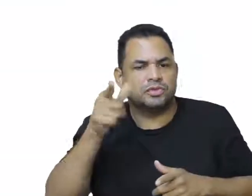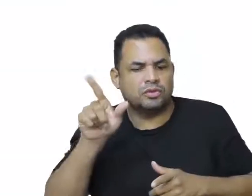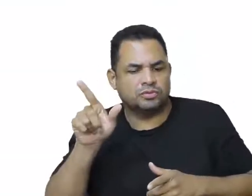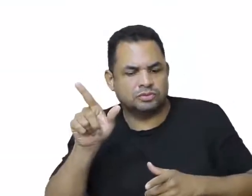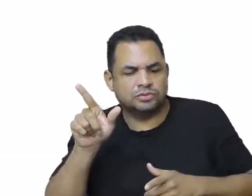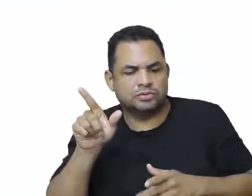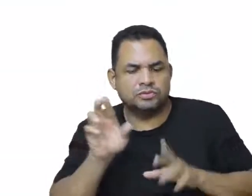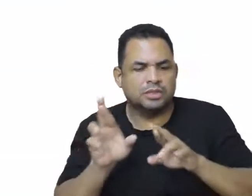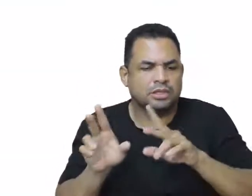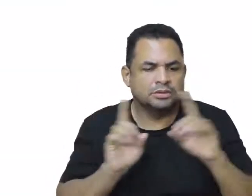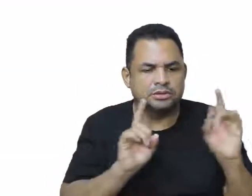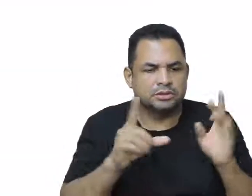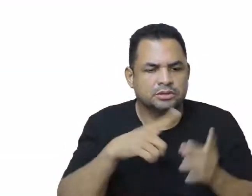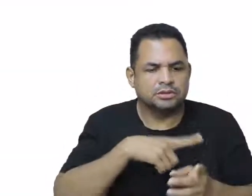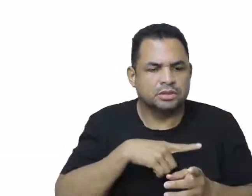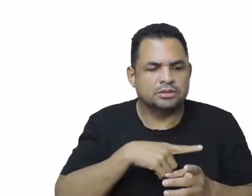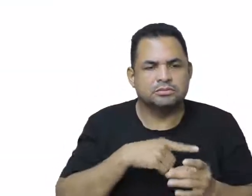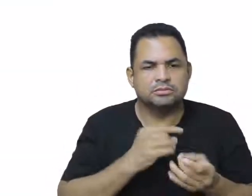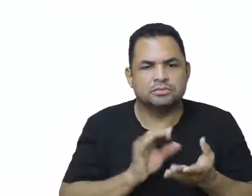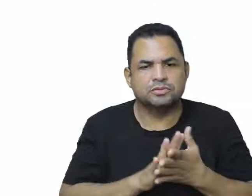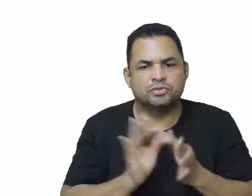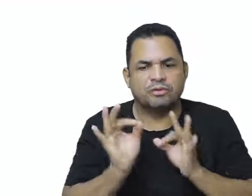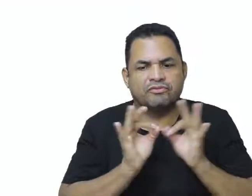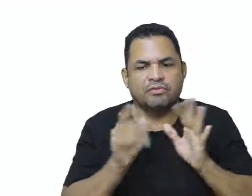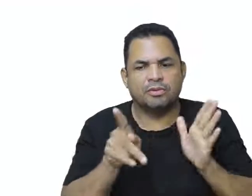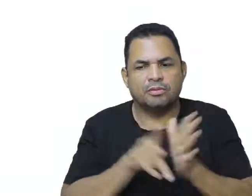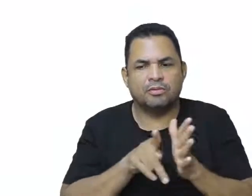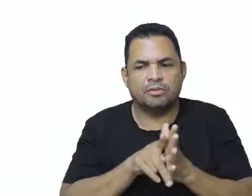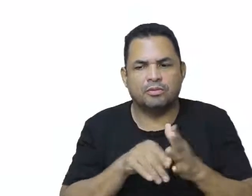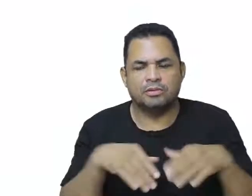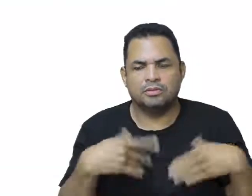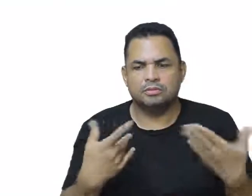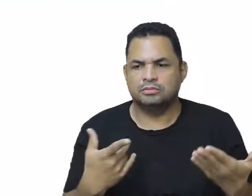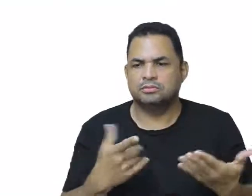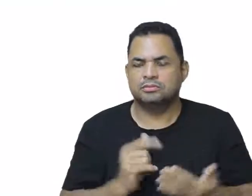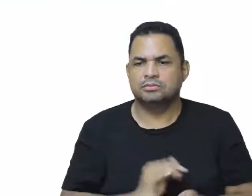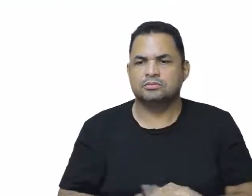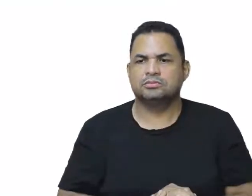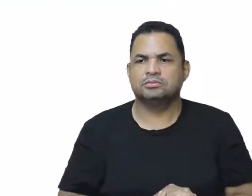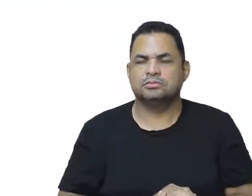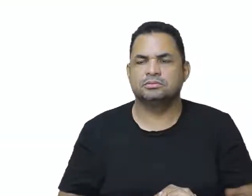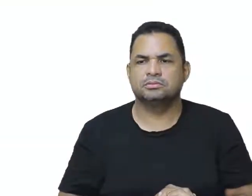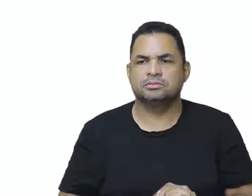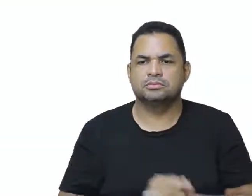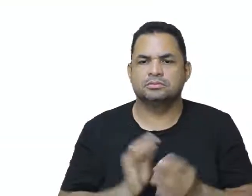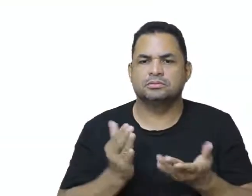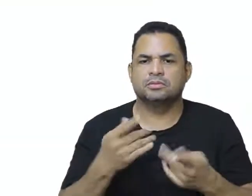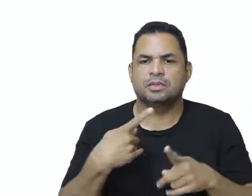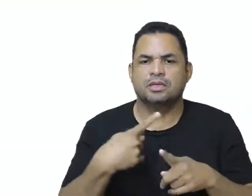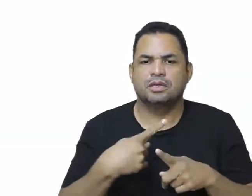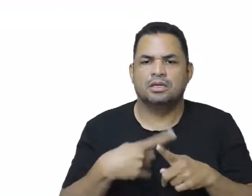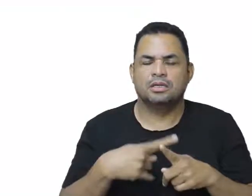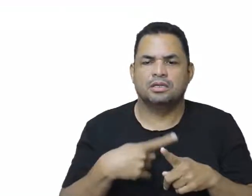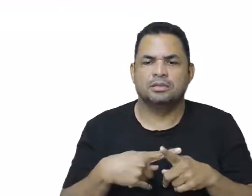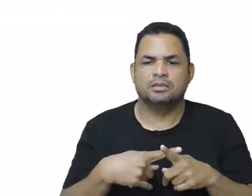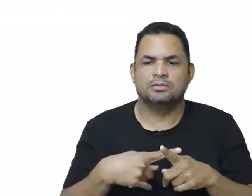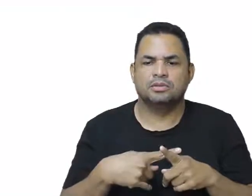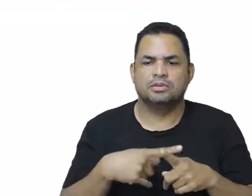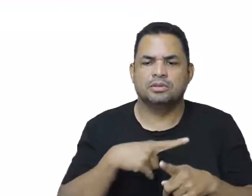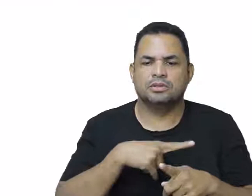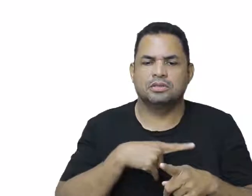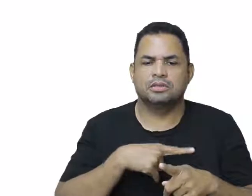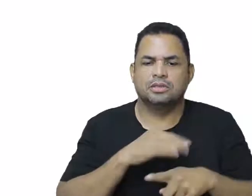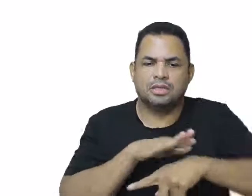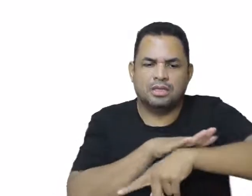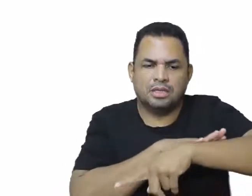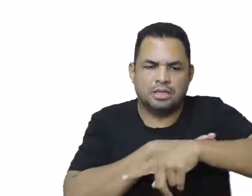forma outro tecido. Por que não são todas iguais? Aí envolve aquilo que eu falei na última aula. É porque existem